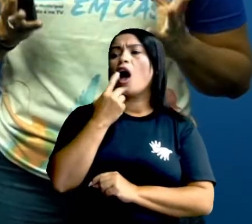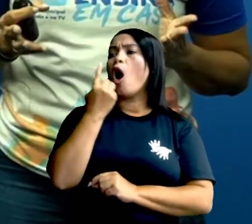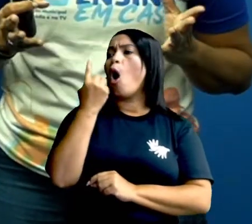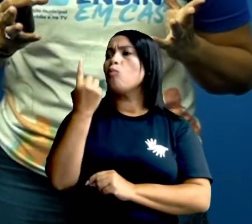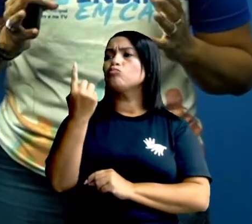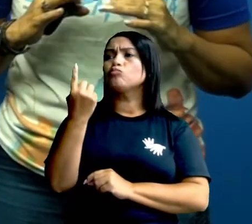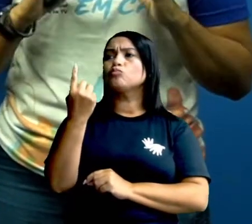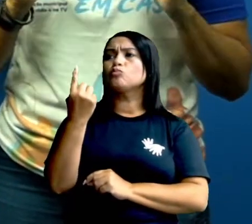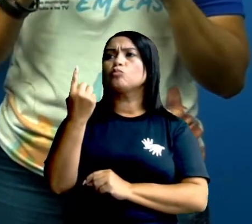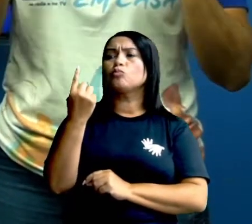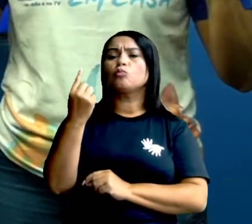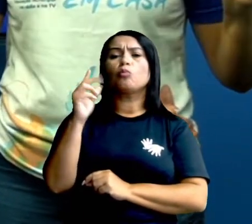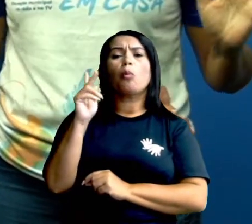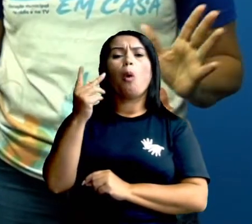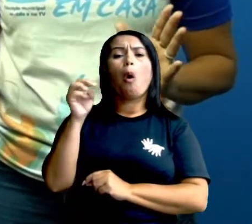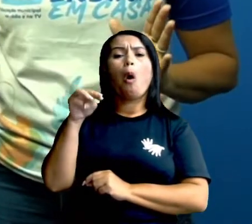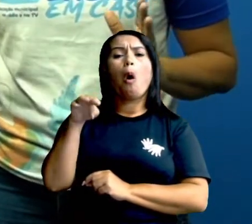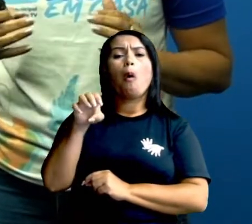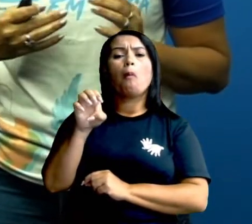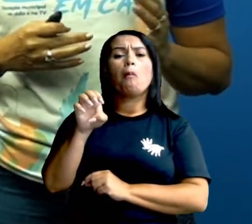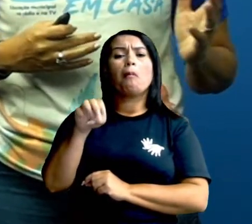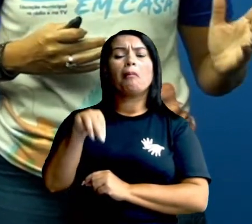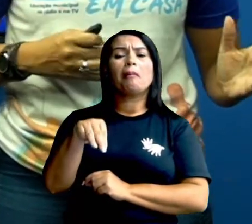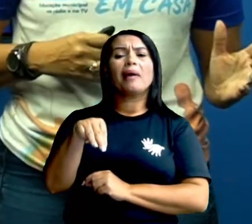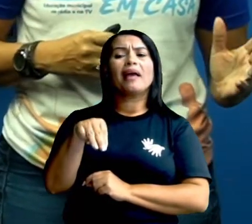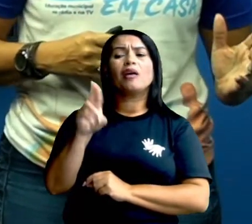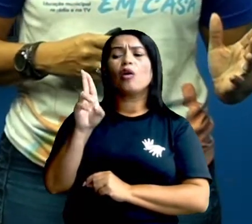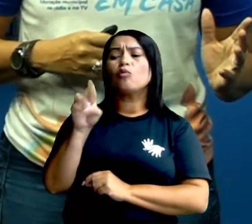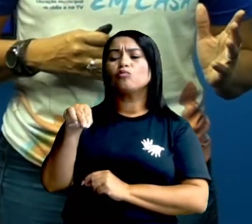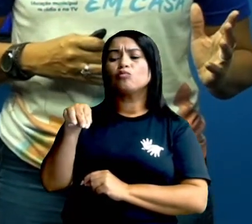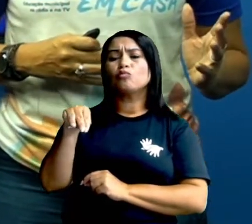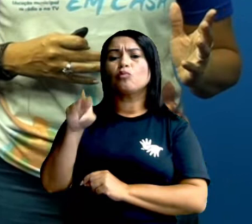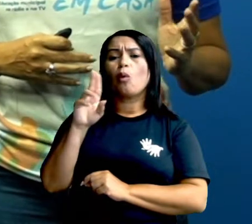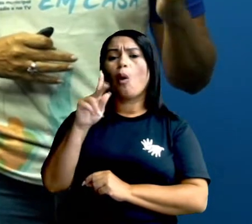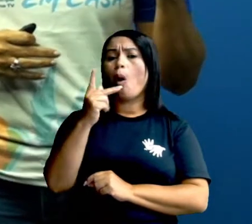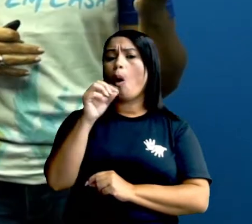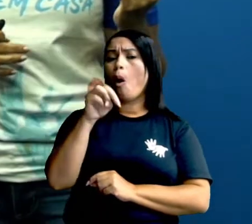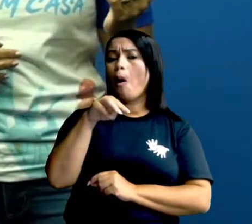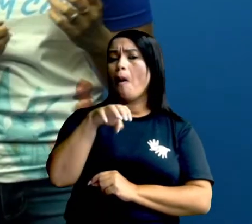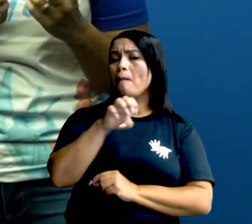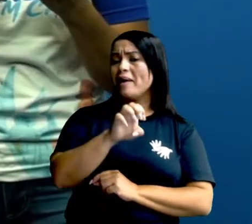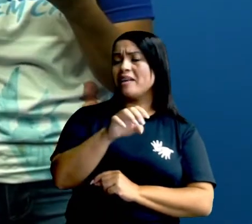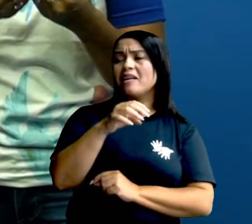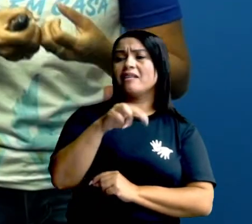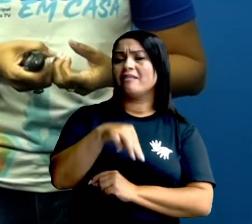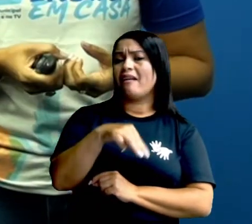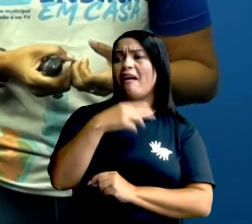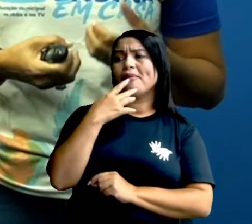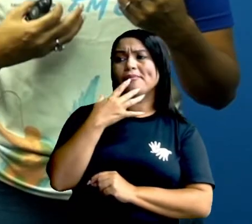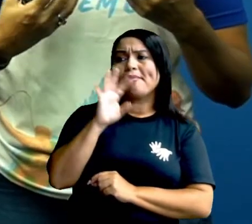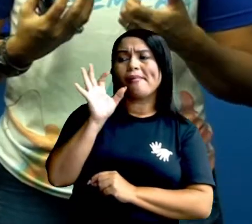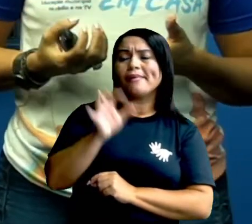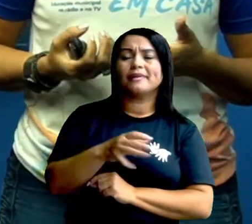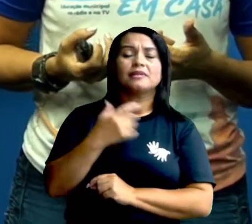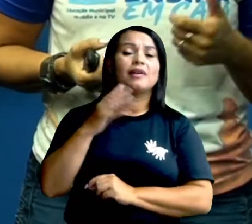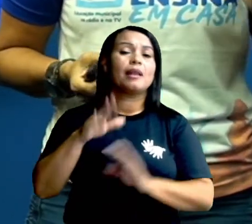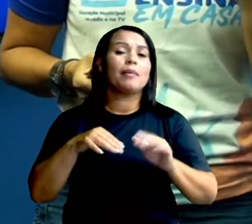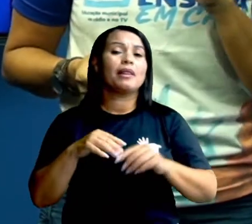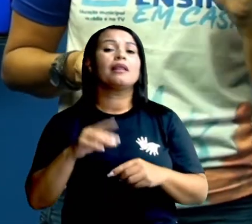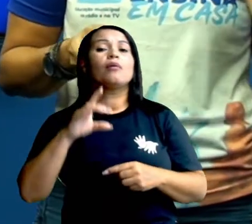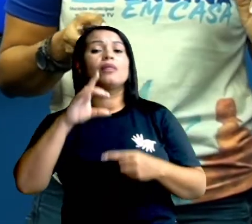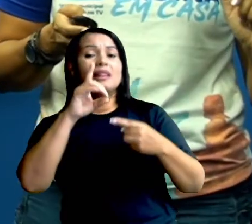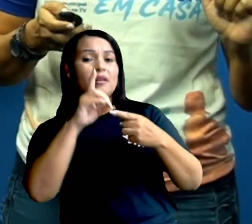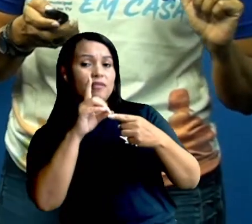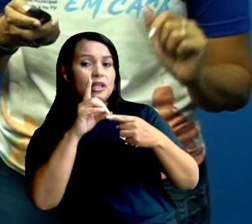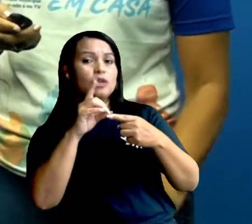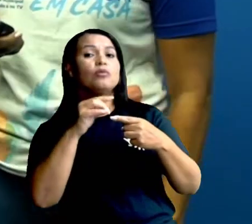um homem, qualquer homem, eu não disse qual era o homem, tá? Então, definido porque a gente define, indefinido porque não